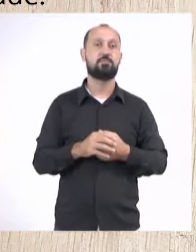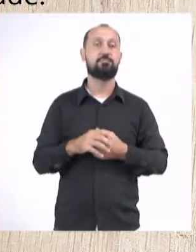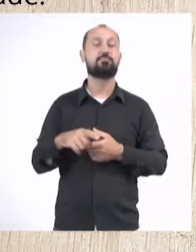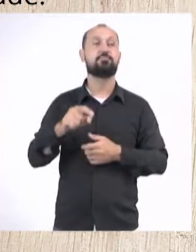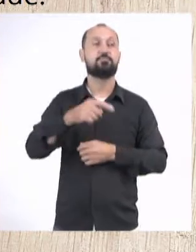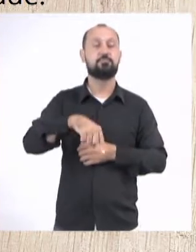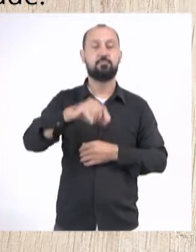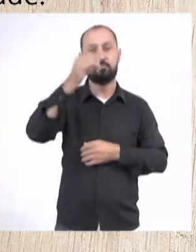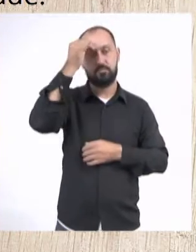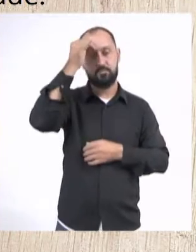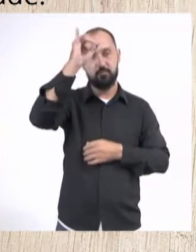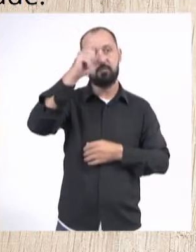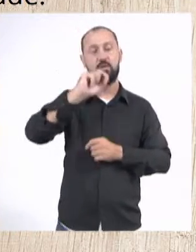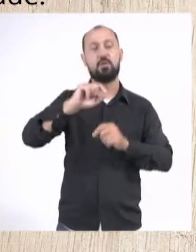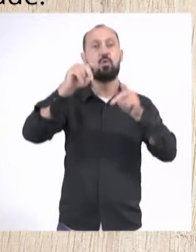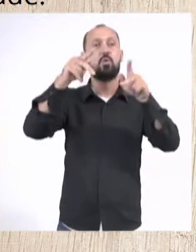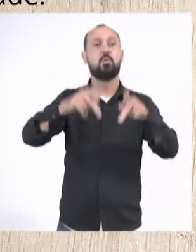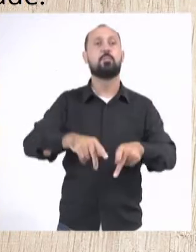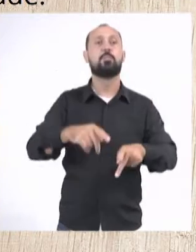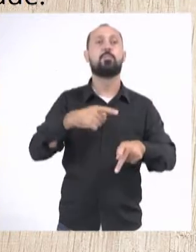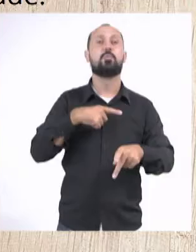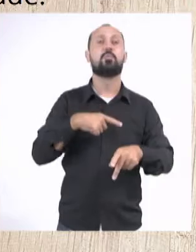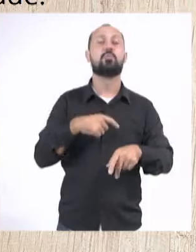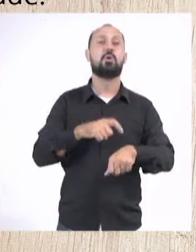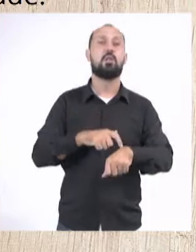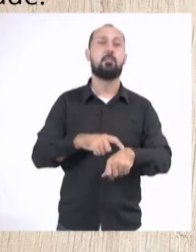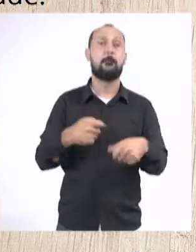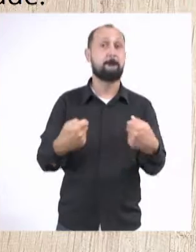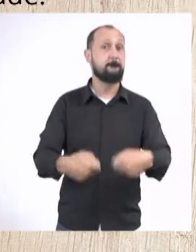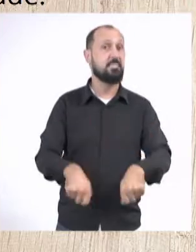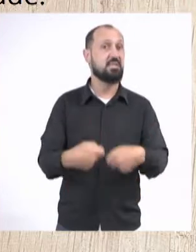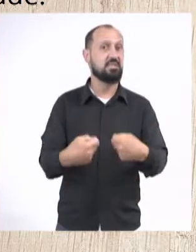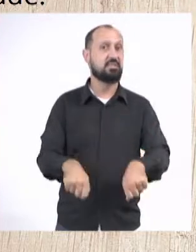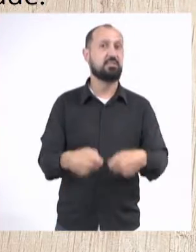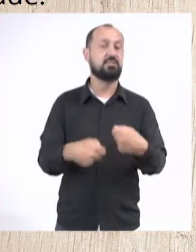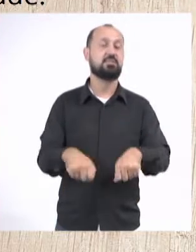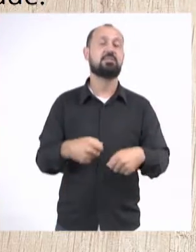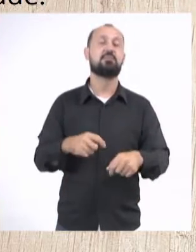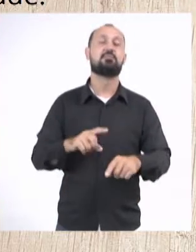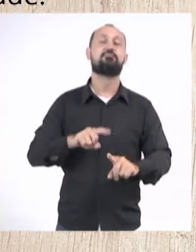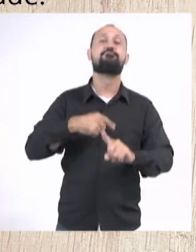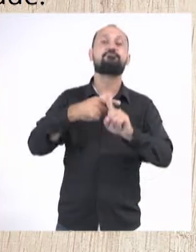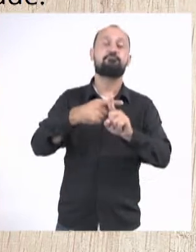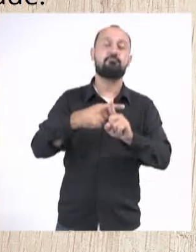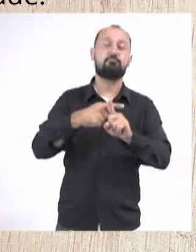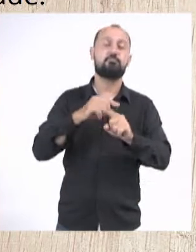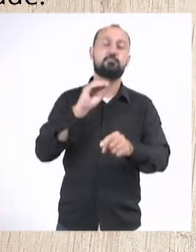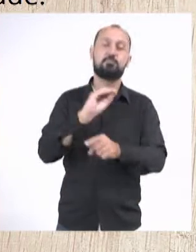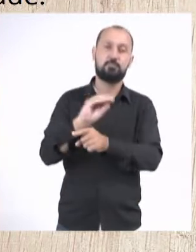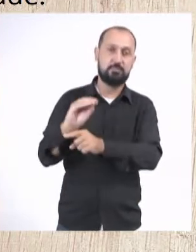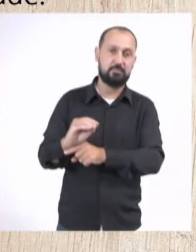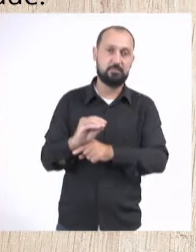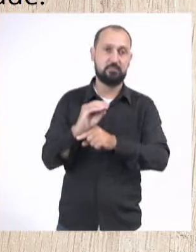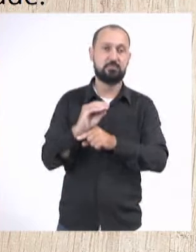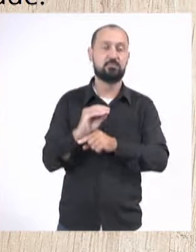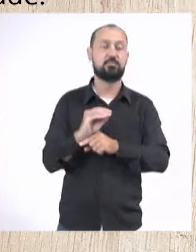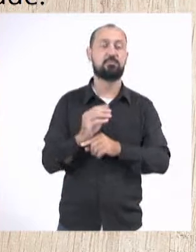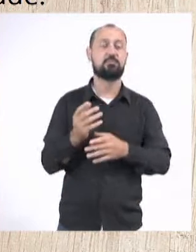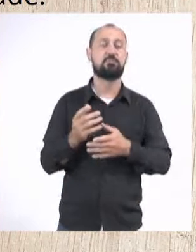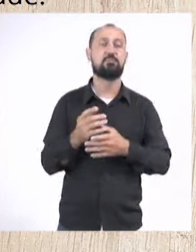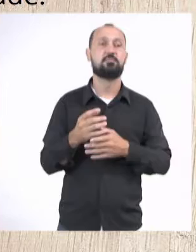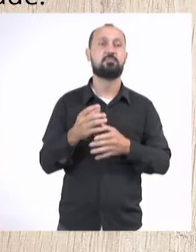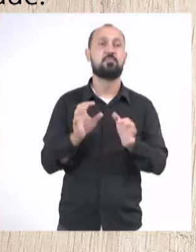para evitar, para impedir, né, que a população que nesse momento precisaria ainda mais desse tipo de serviço,